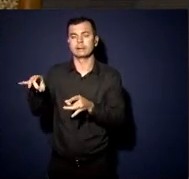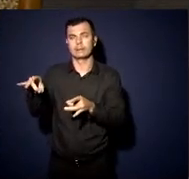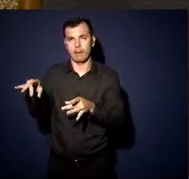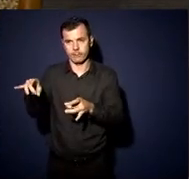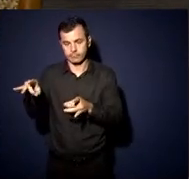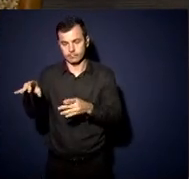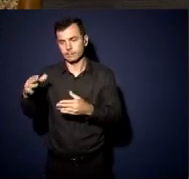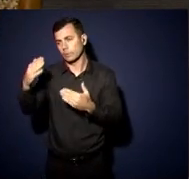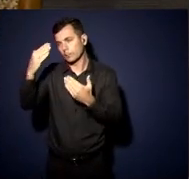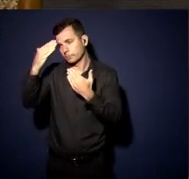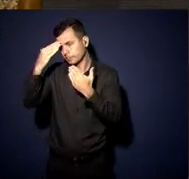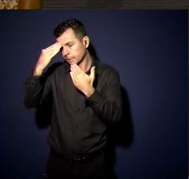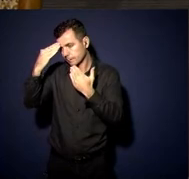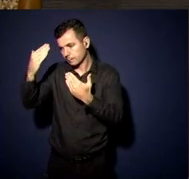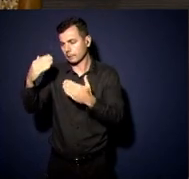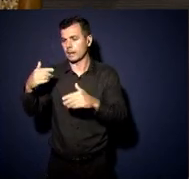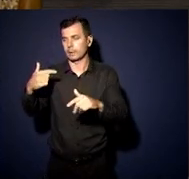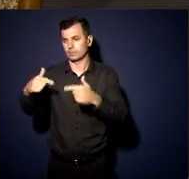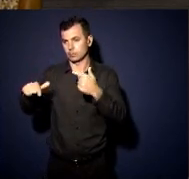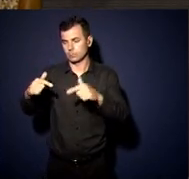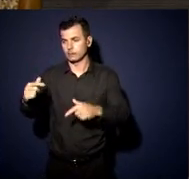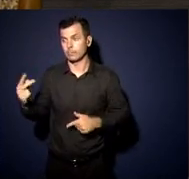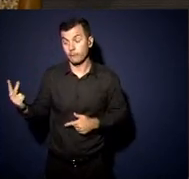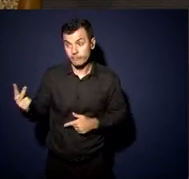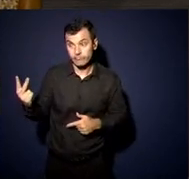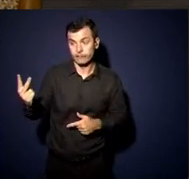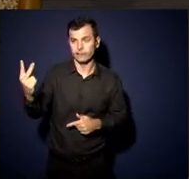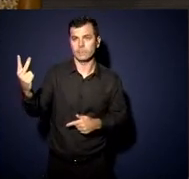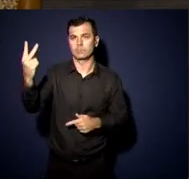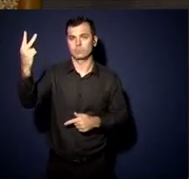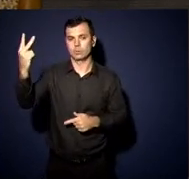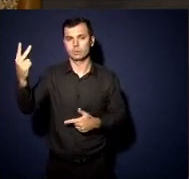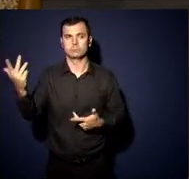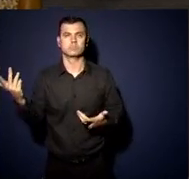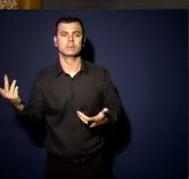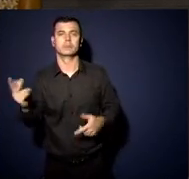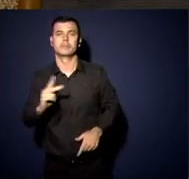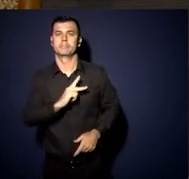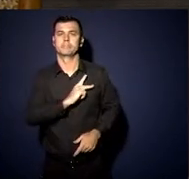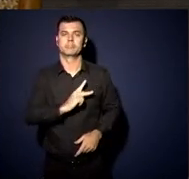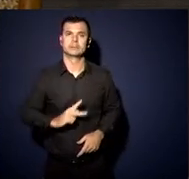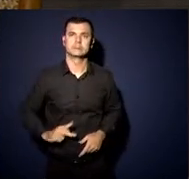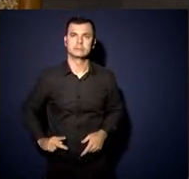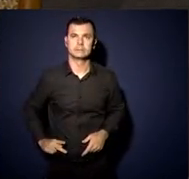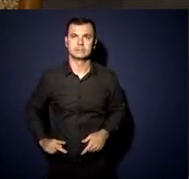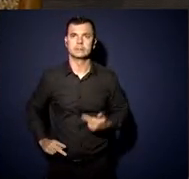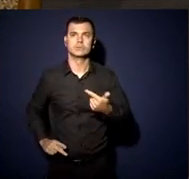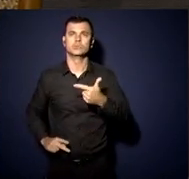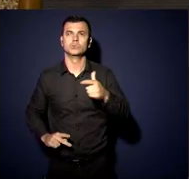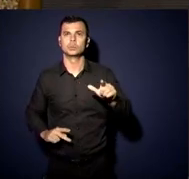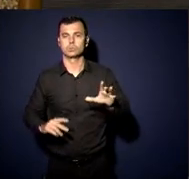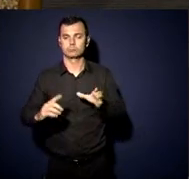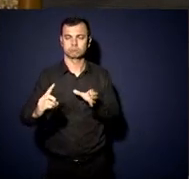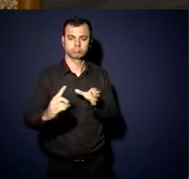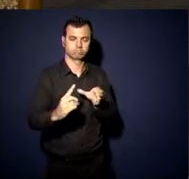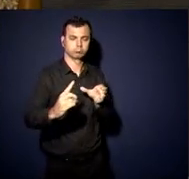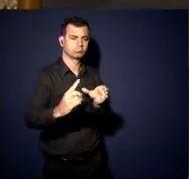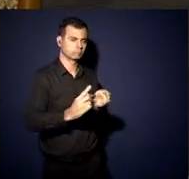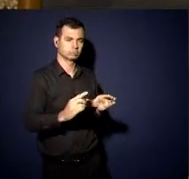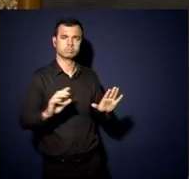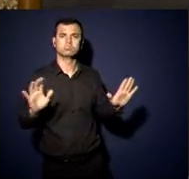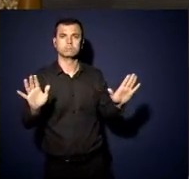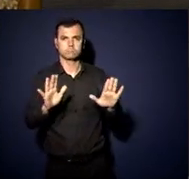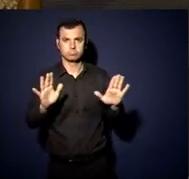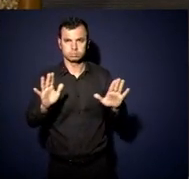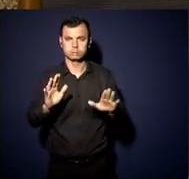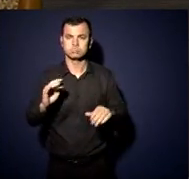eu agradeço pelo valoroso trabalho esse tema Não envolve nem o presidente nem nenhum dos outros membros do colegiado e isso inclusive